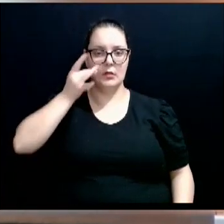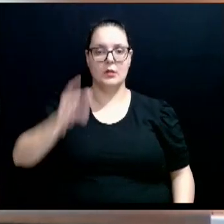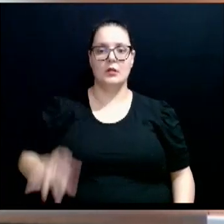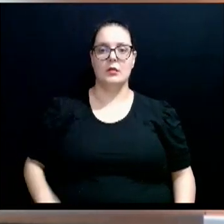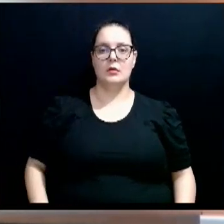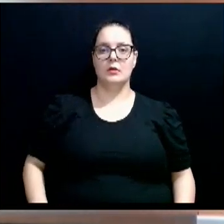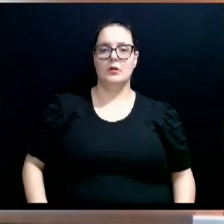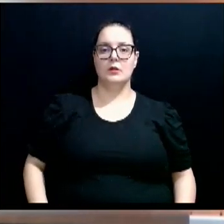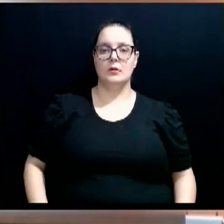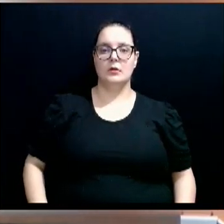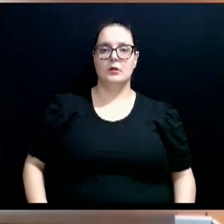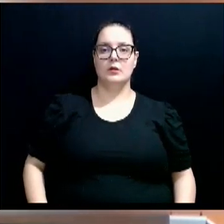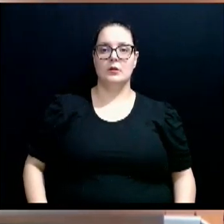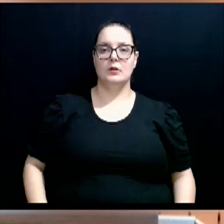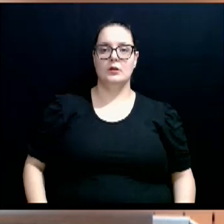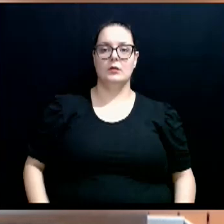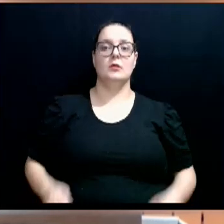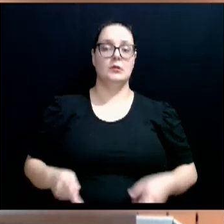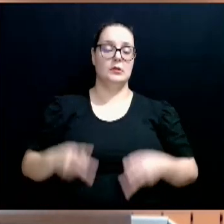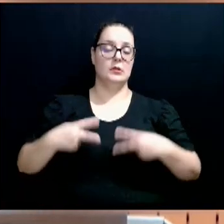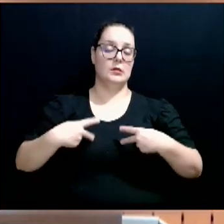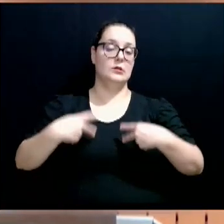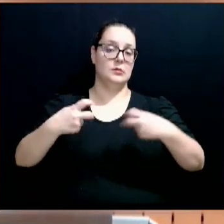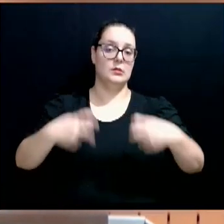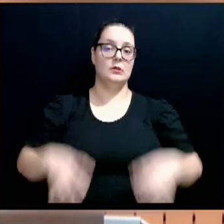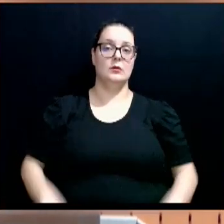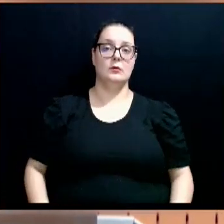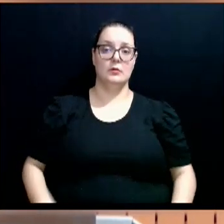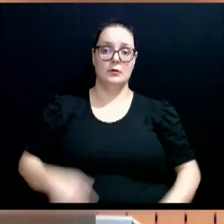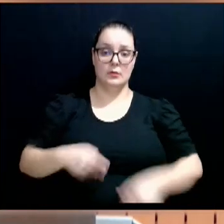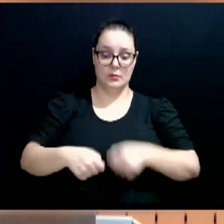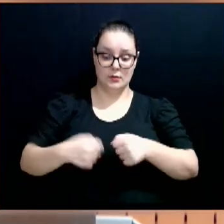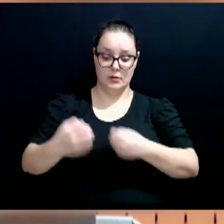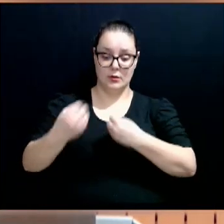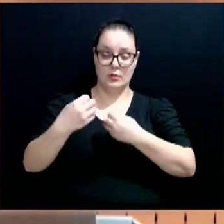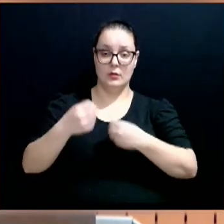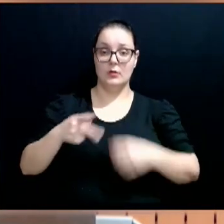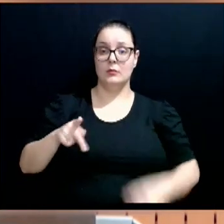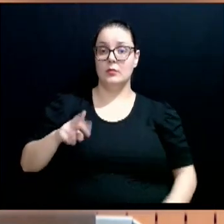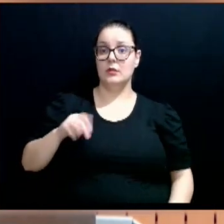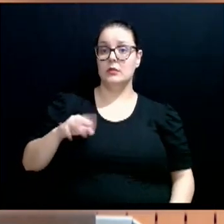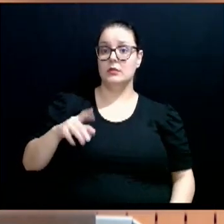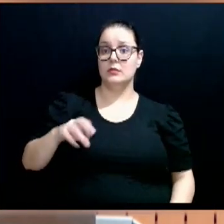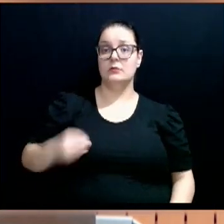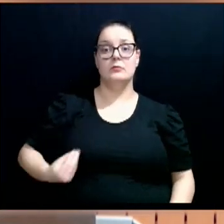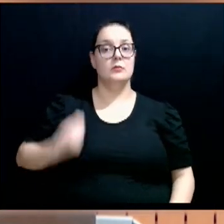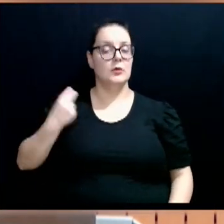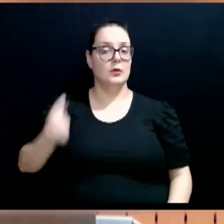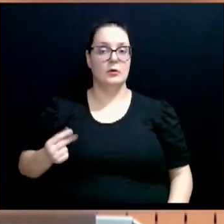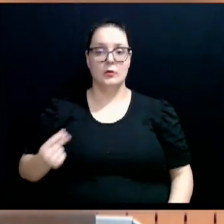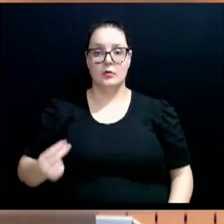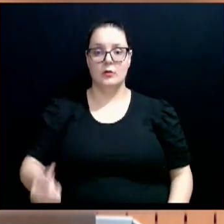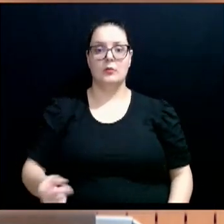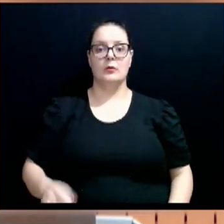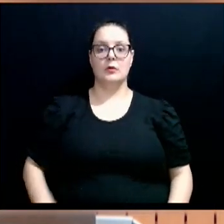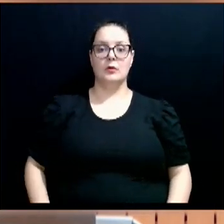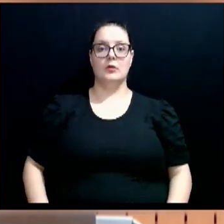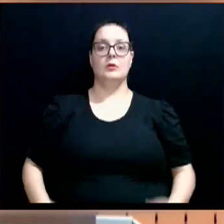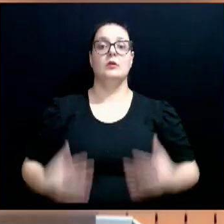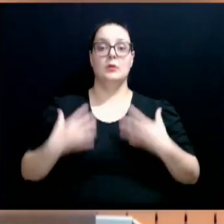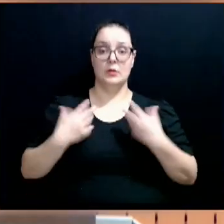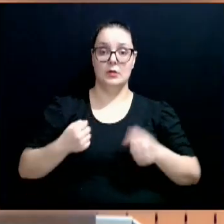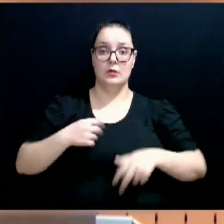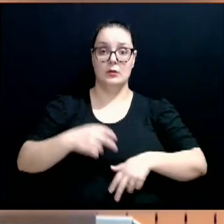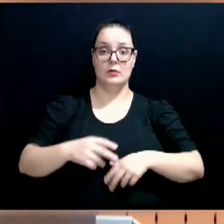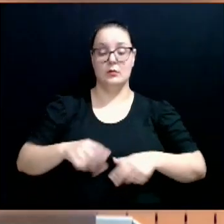este reconhecimento. O judô me ensinou princípios que levo para a vida. Receber esses títulos reforça